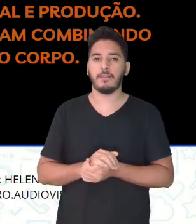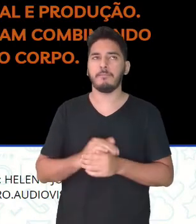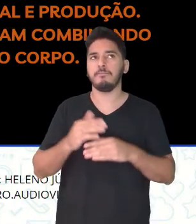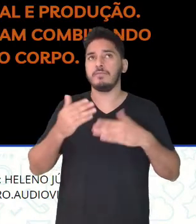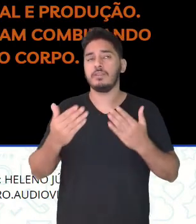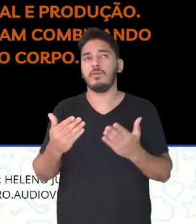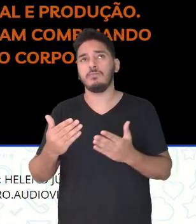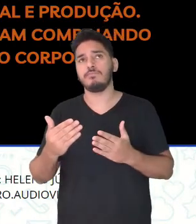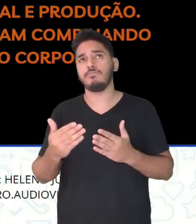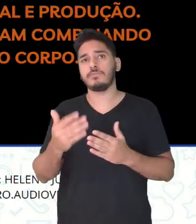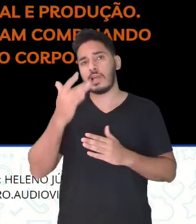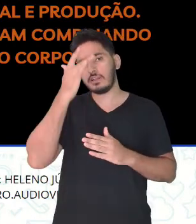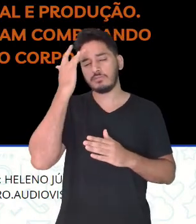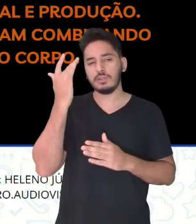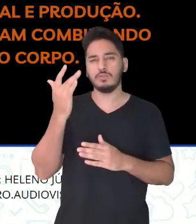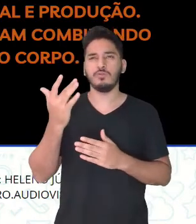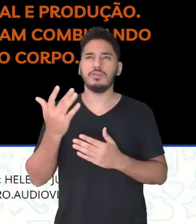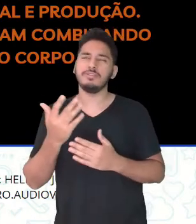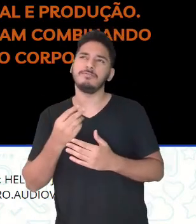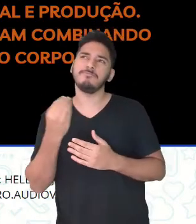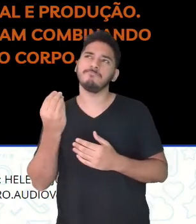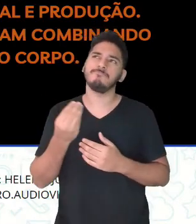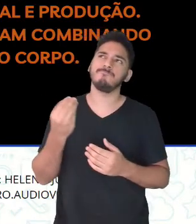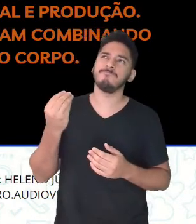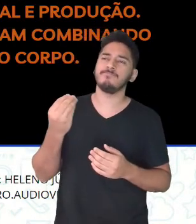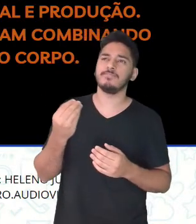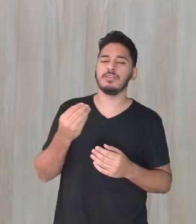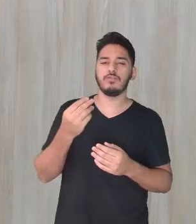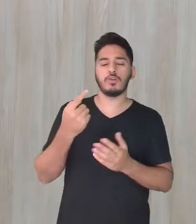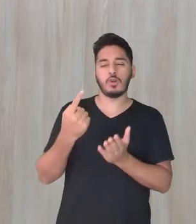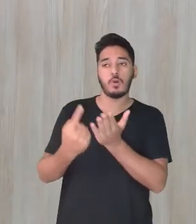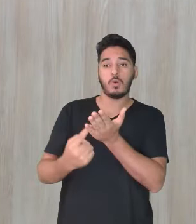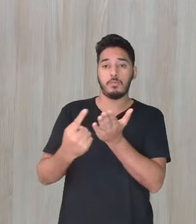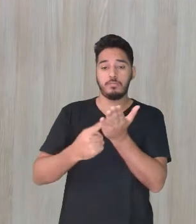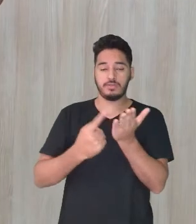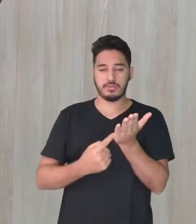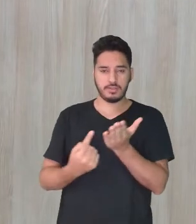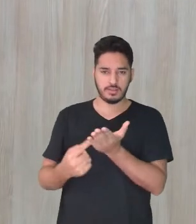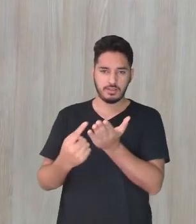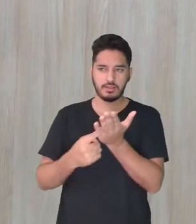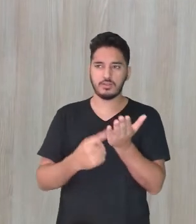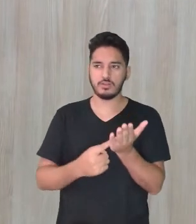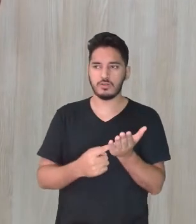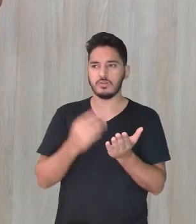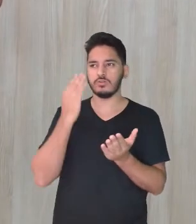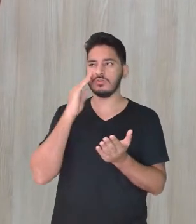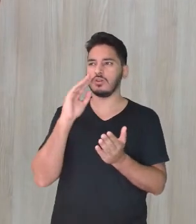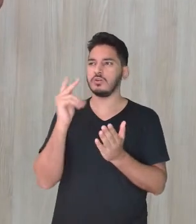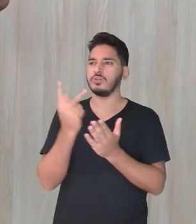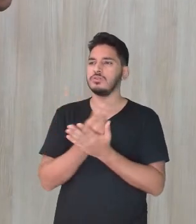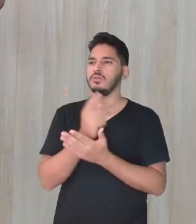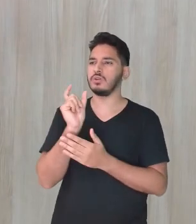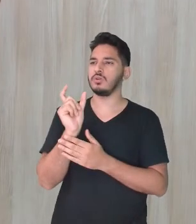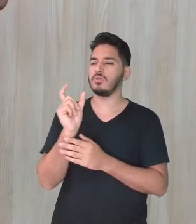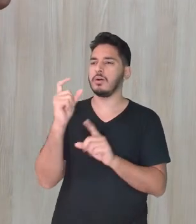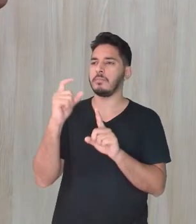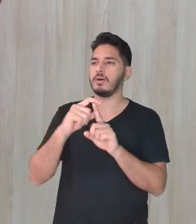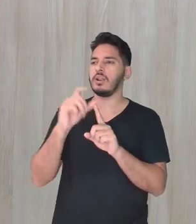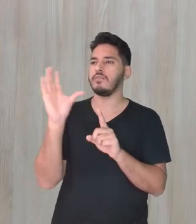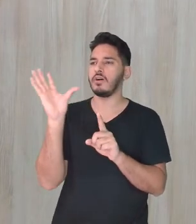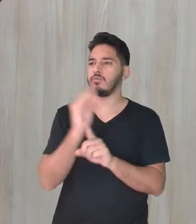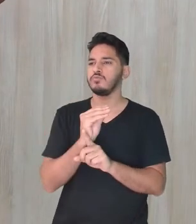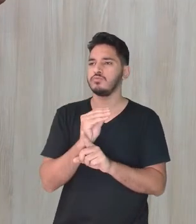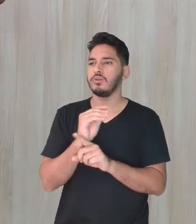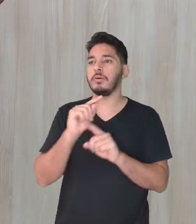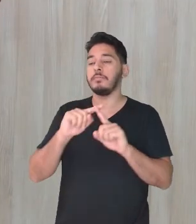embora as pessoas elas foram combinando esses... Eu não sei o que foi que aconteceu aí, que alguma palavra foi comida, mas